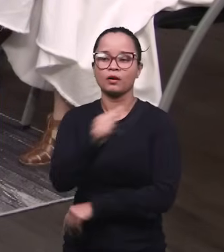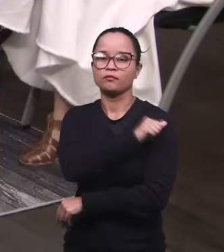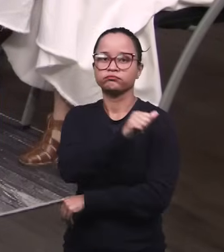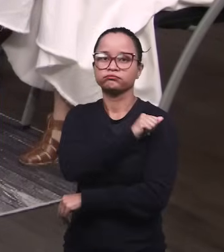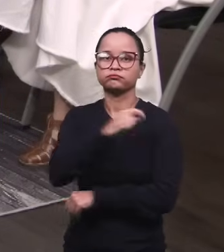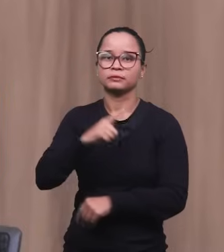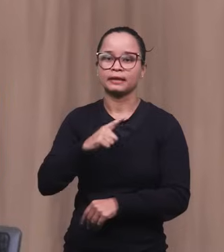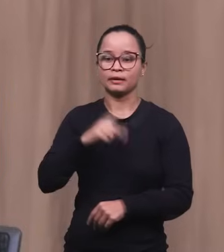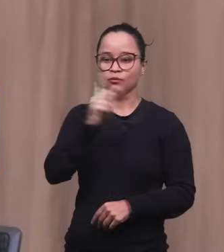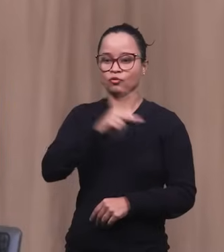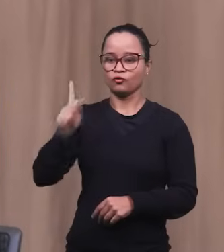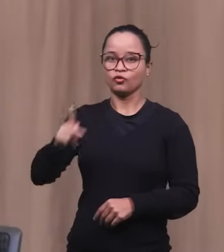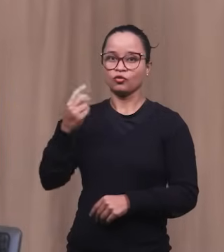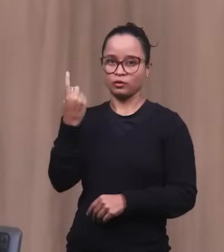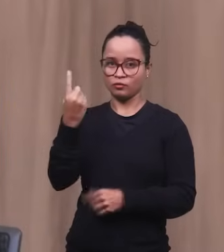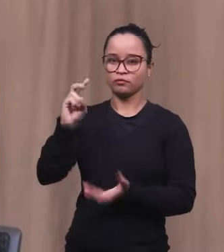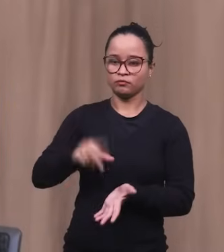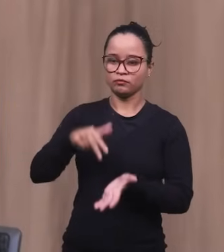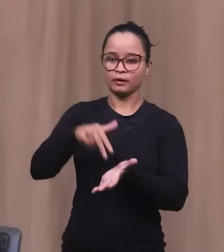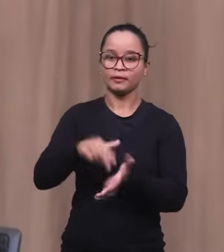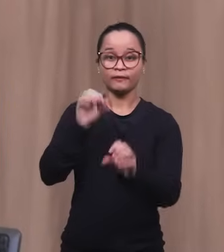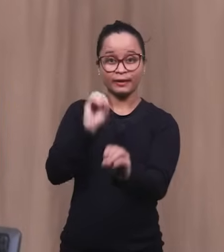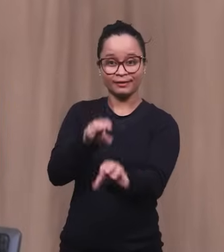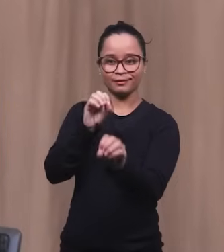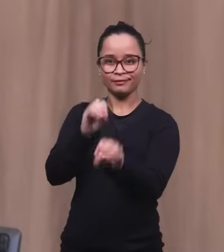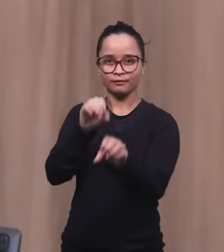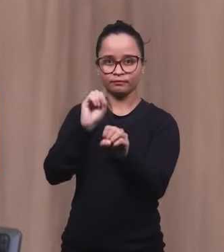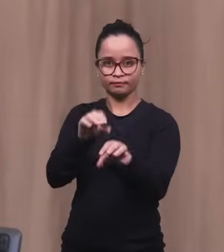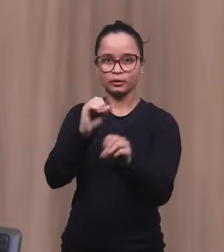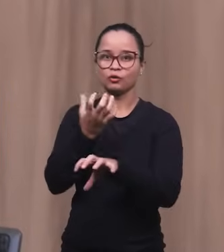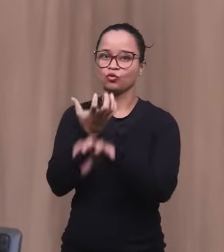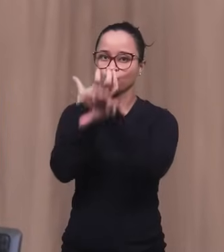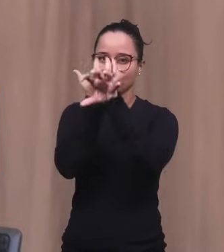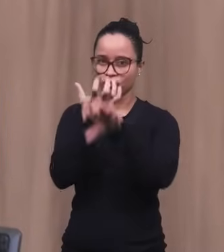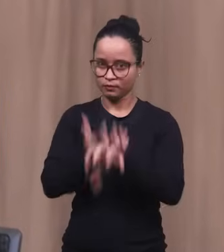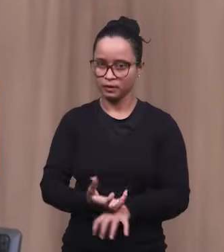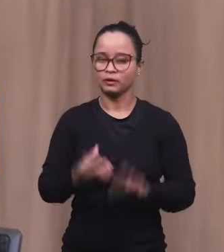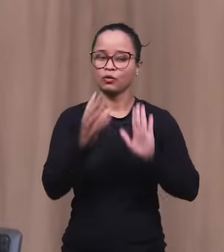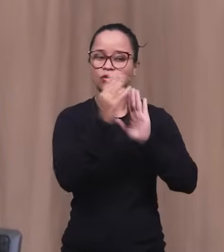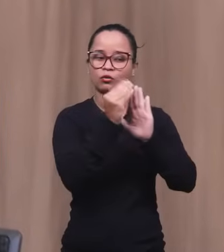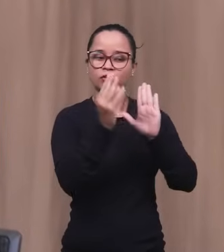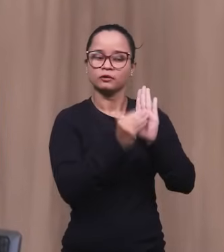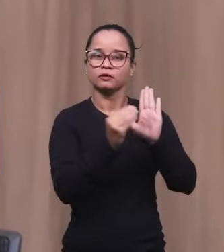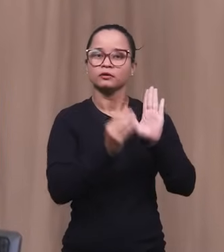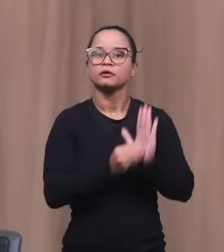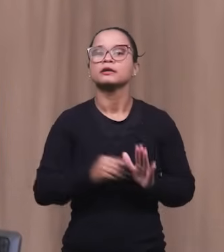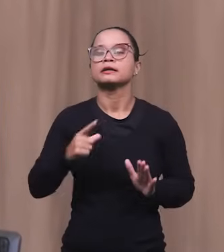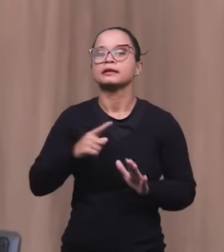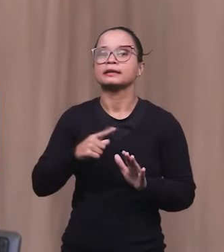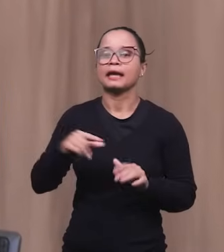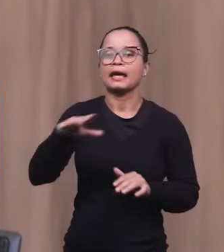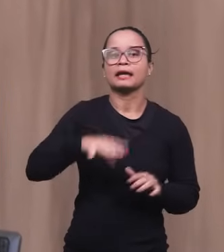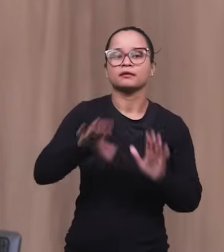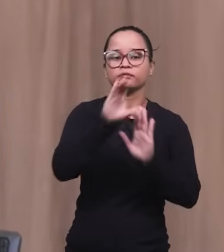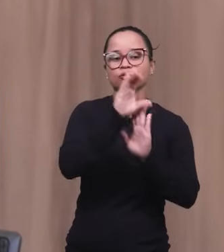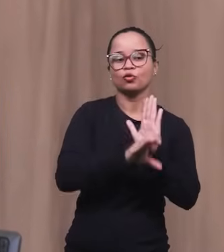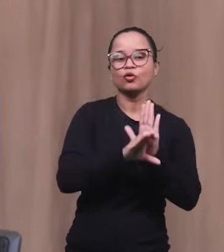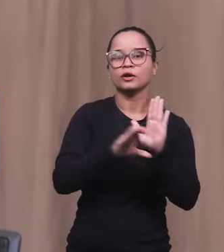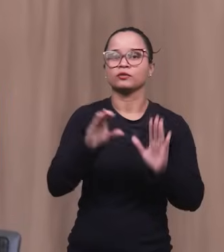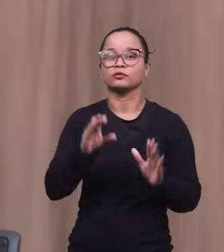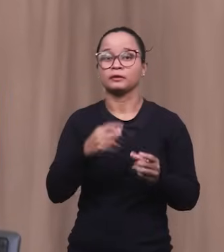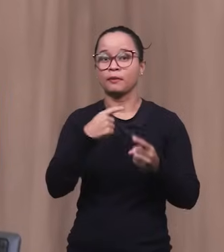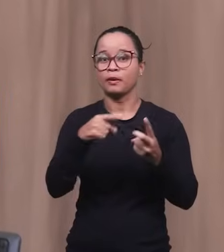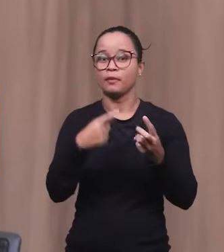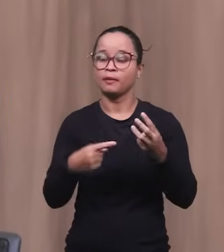professora regente que vai dar essas disciplinas, esses conteúdos, vamos colocar assim, esses componentes